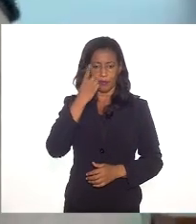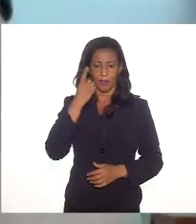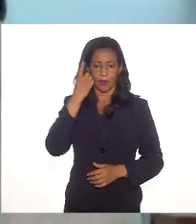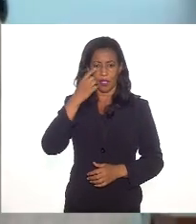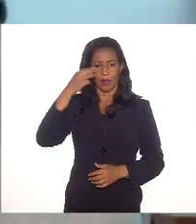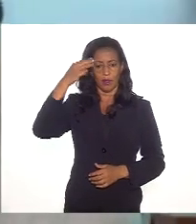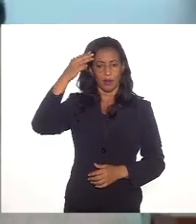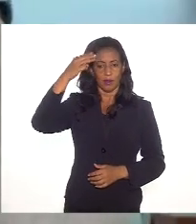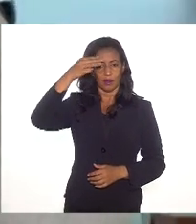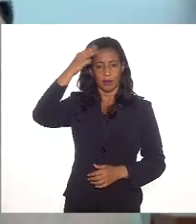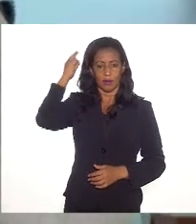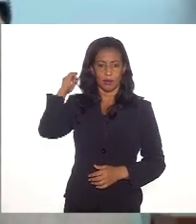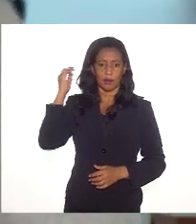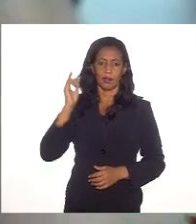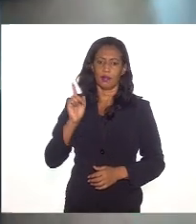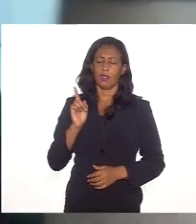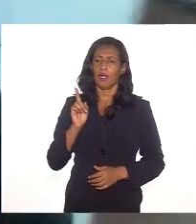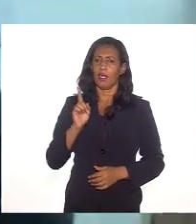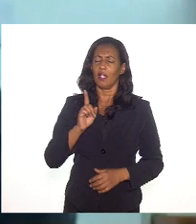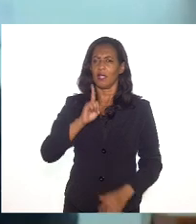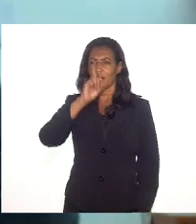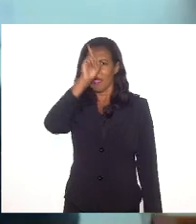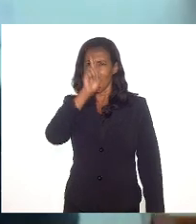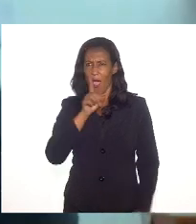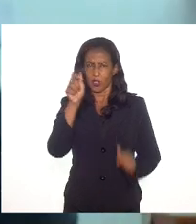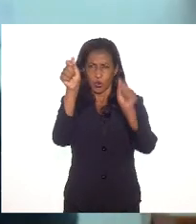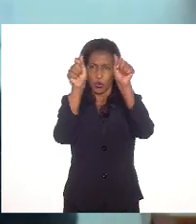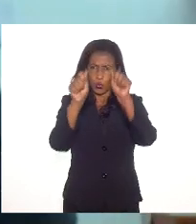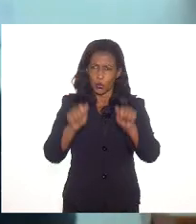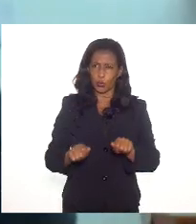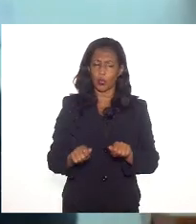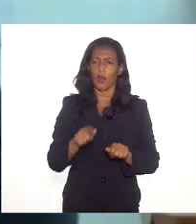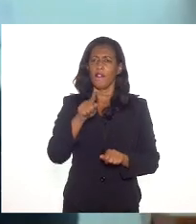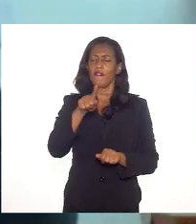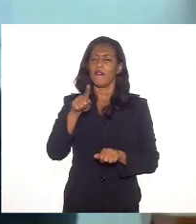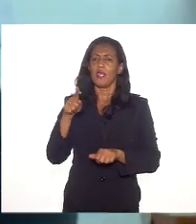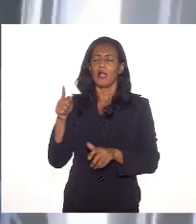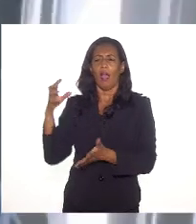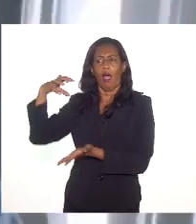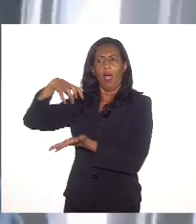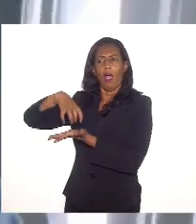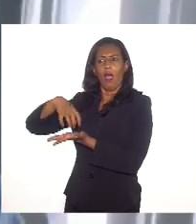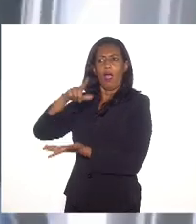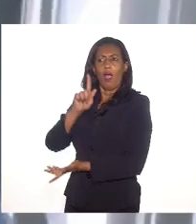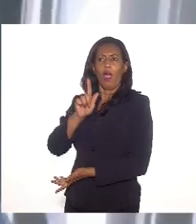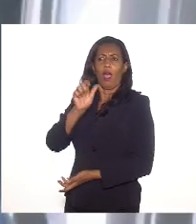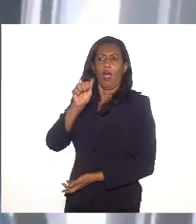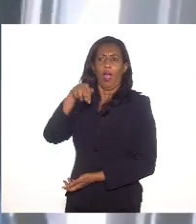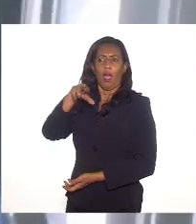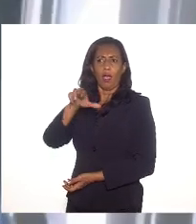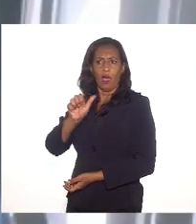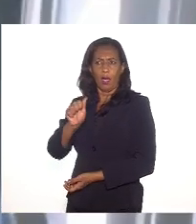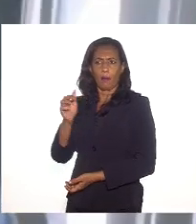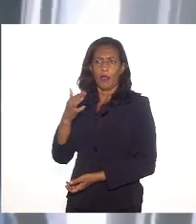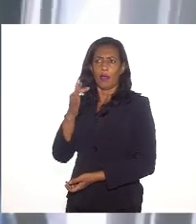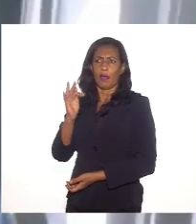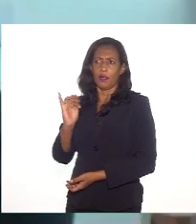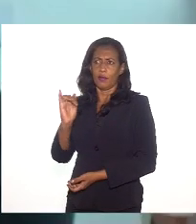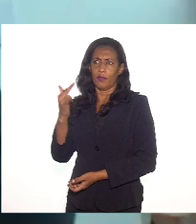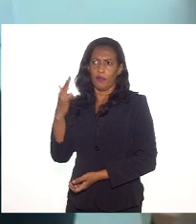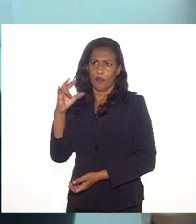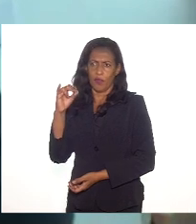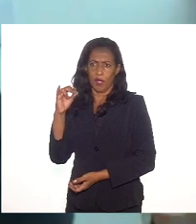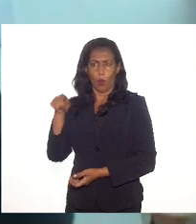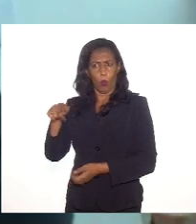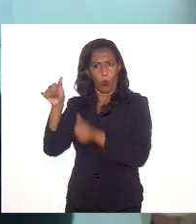Rodrigo. Ela é uma estátua que ficava ali na Gama Filho. Isso, na Piedade. E aí a ideia era levar...